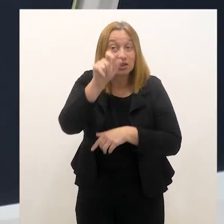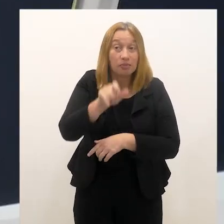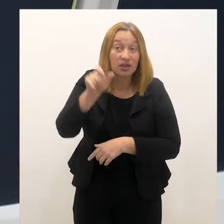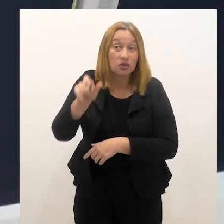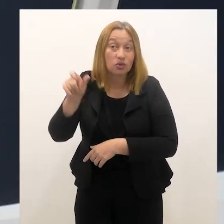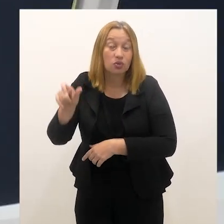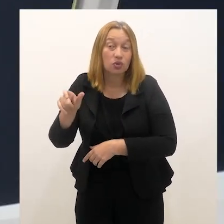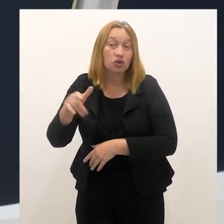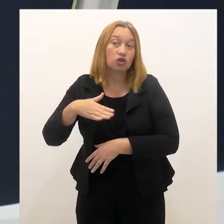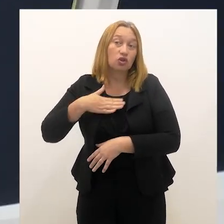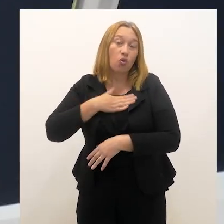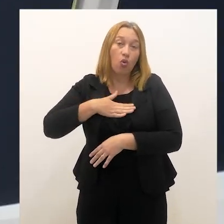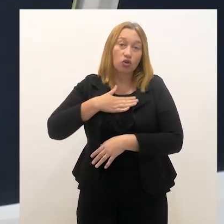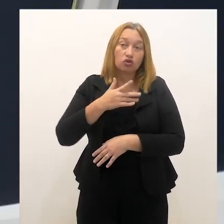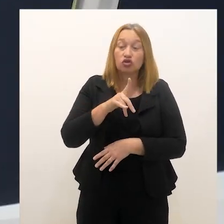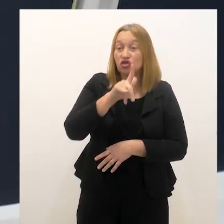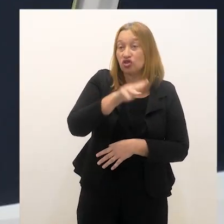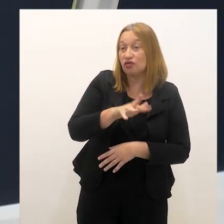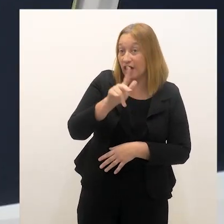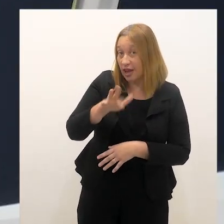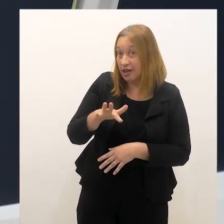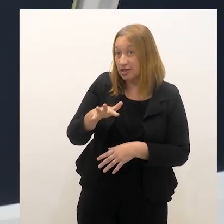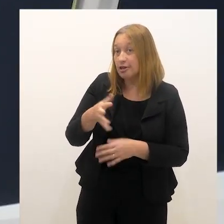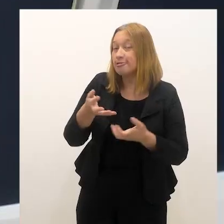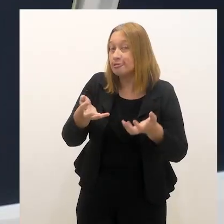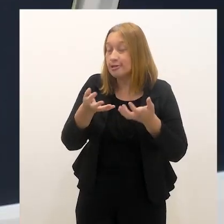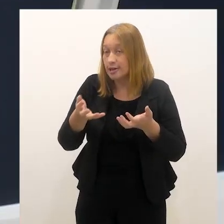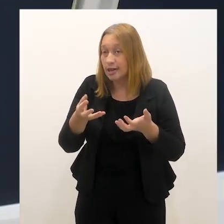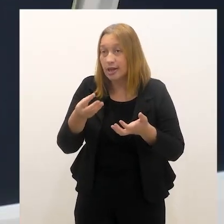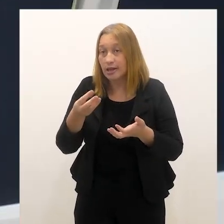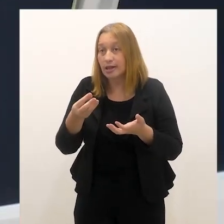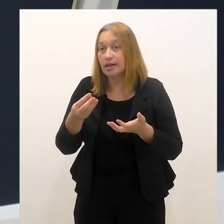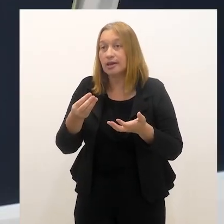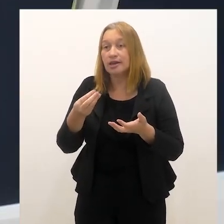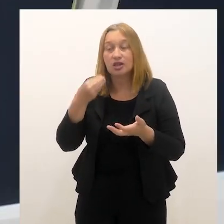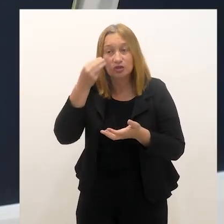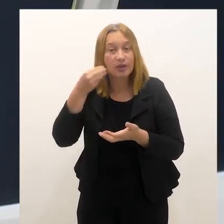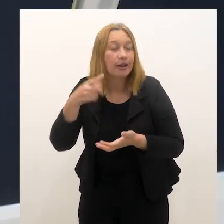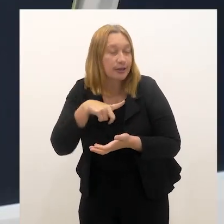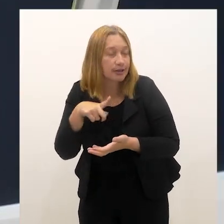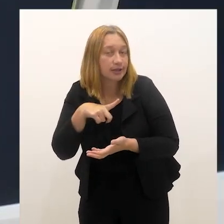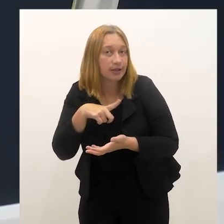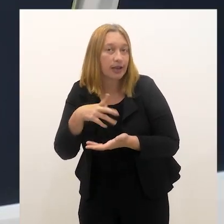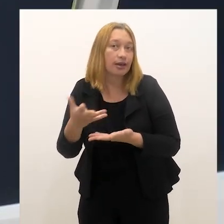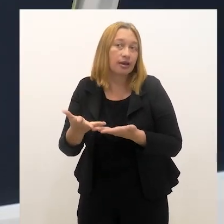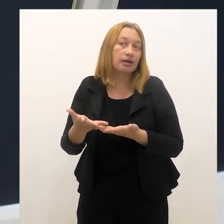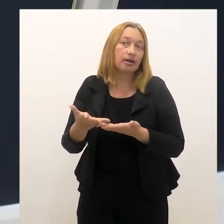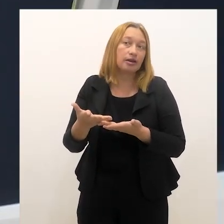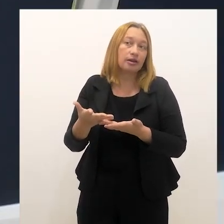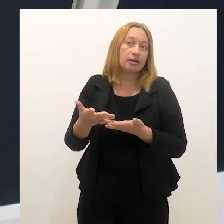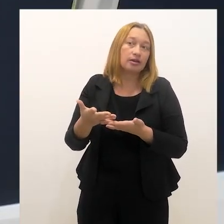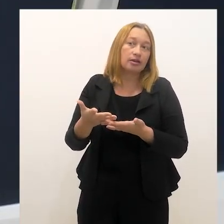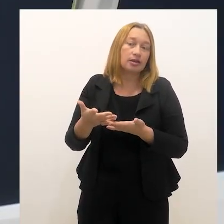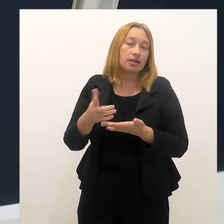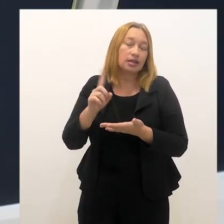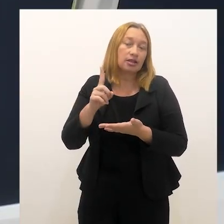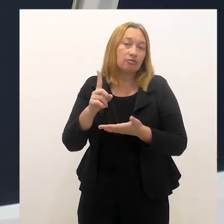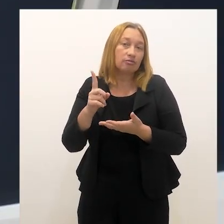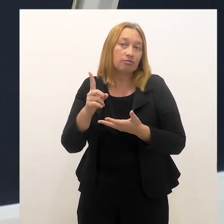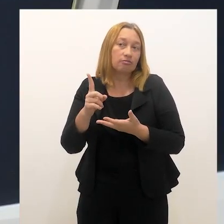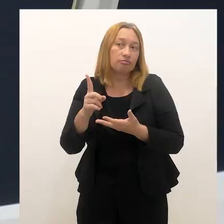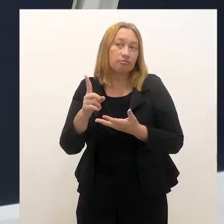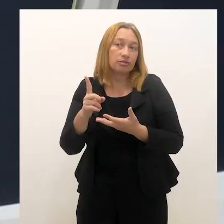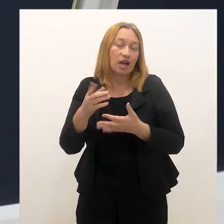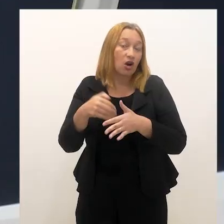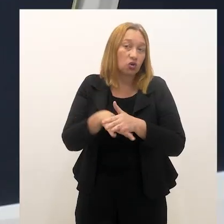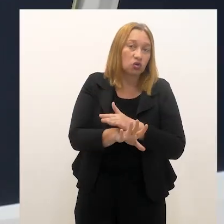de pessoas que têm gostos diferentes de quererem experimentar uma coisa que não está